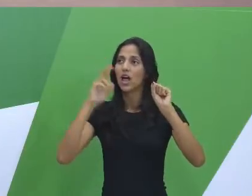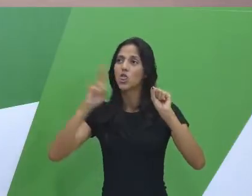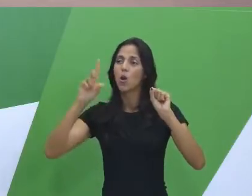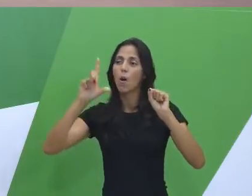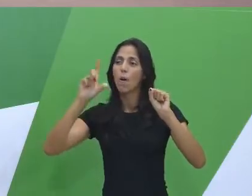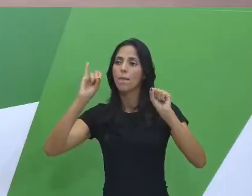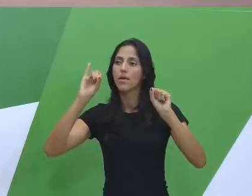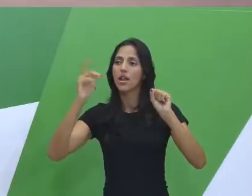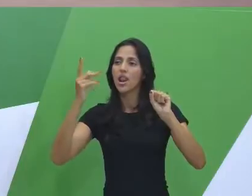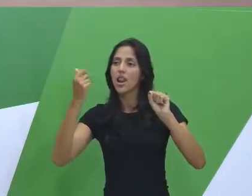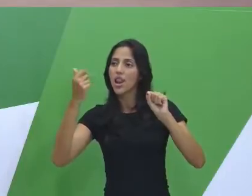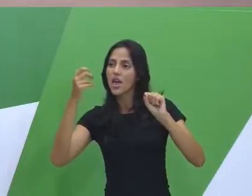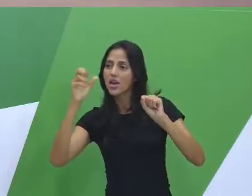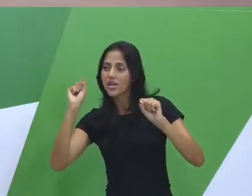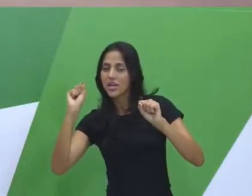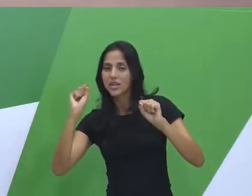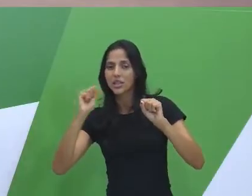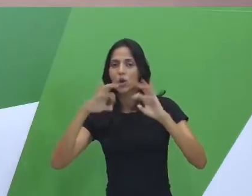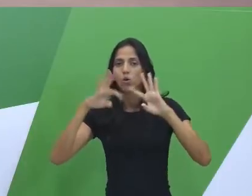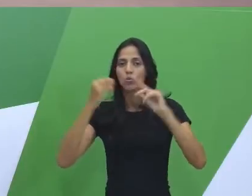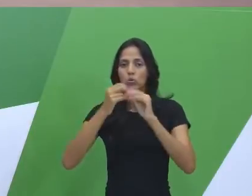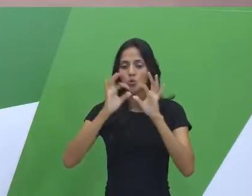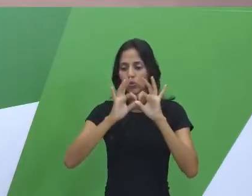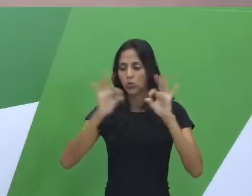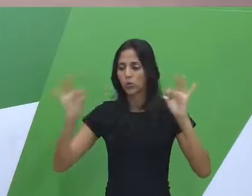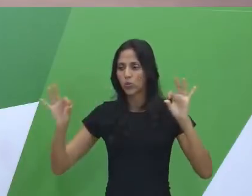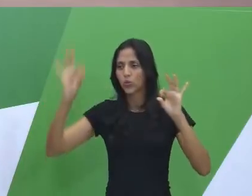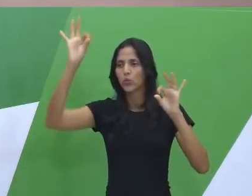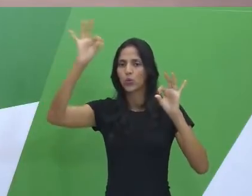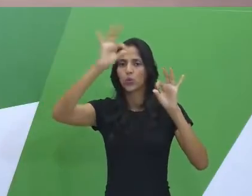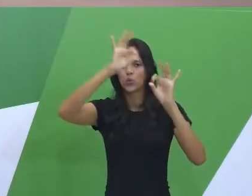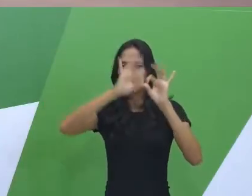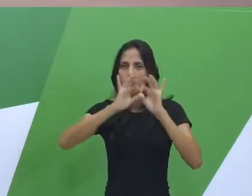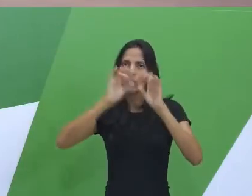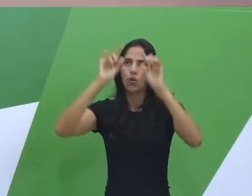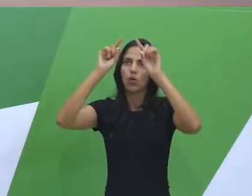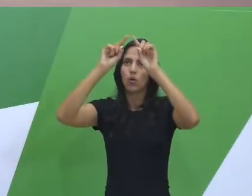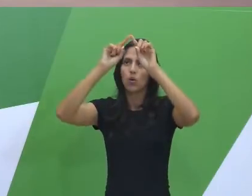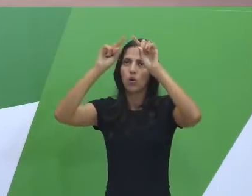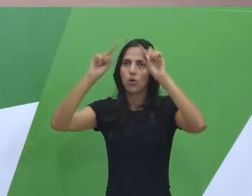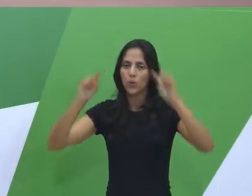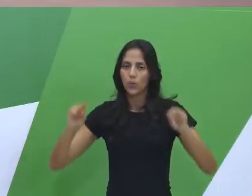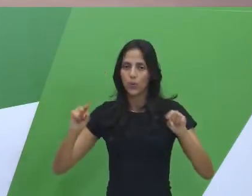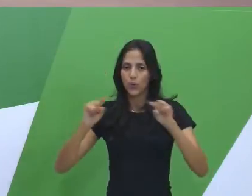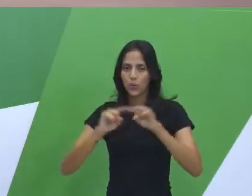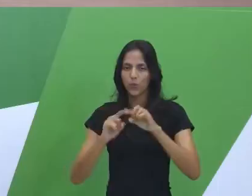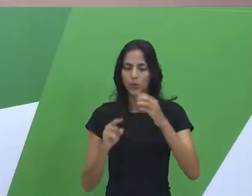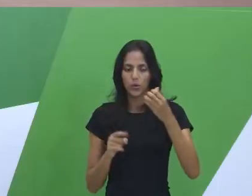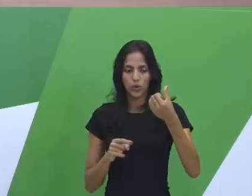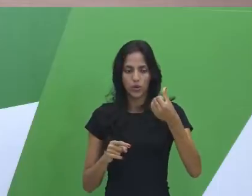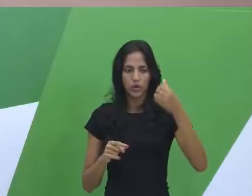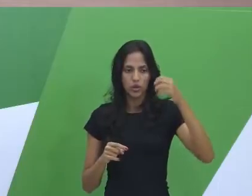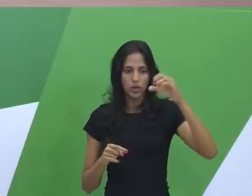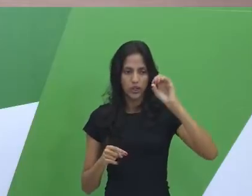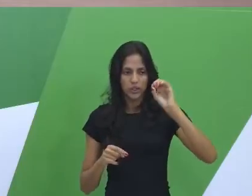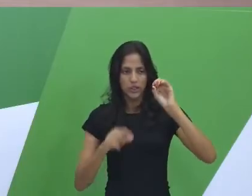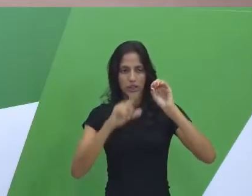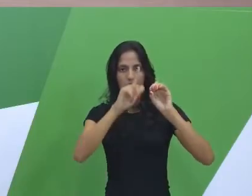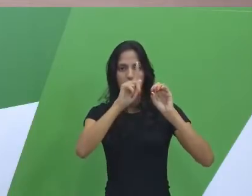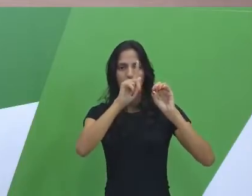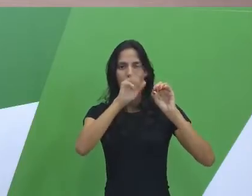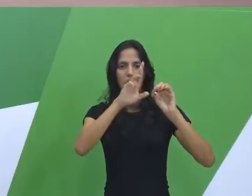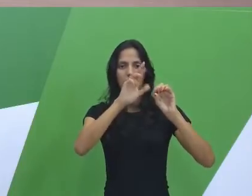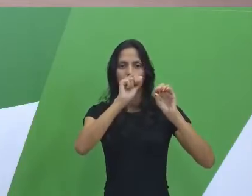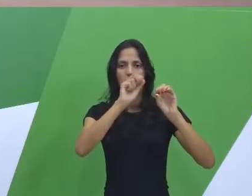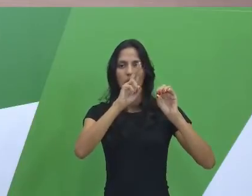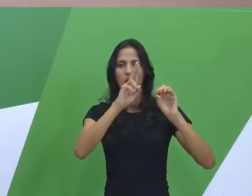tamanho. Então, tudo que você traçar em um triângulo, onde os ângulos são de 60 graus, em todos